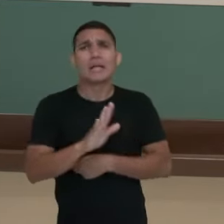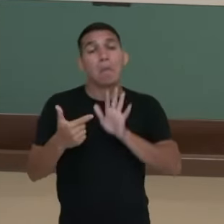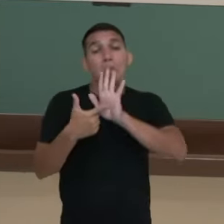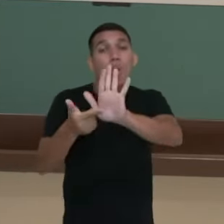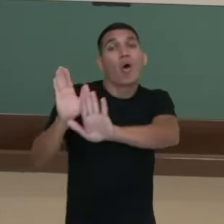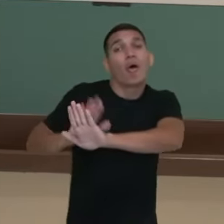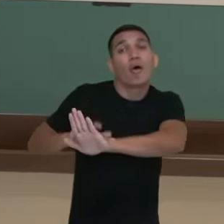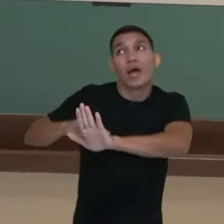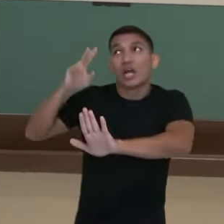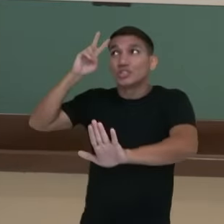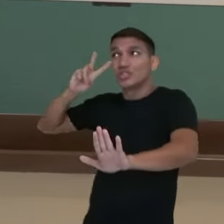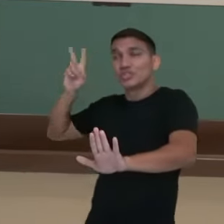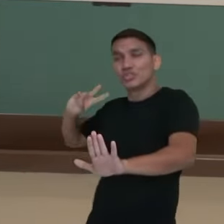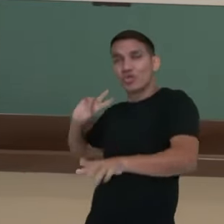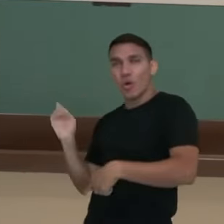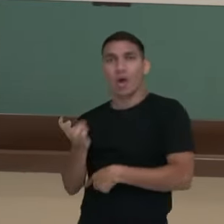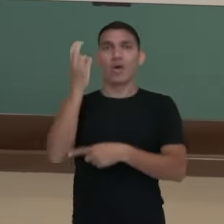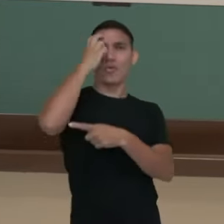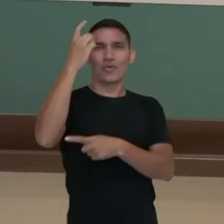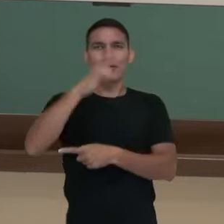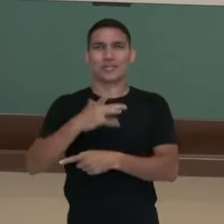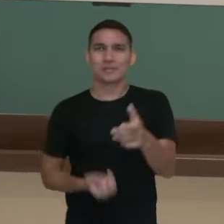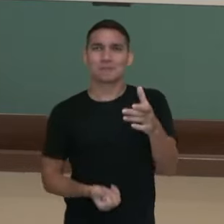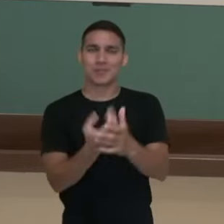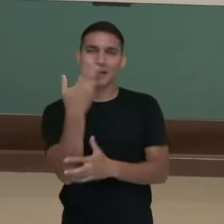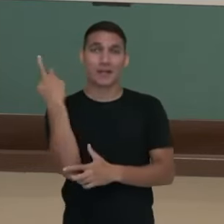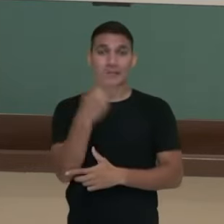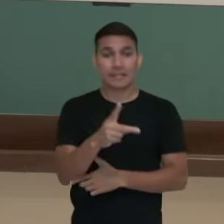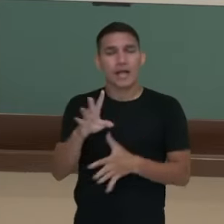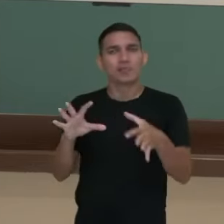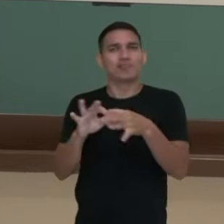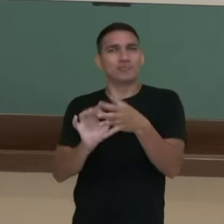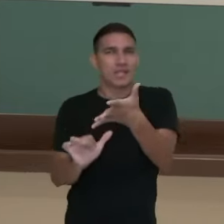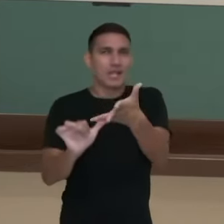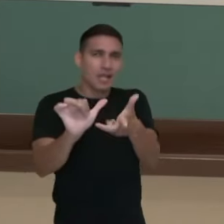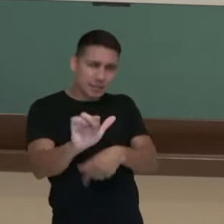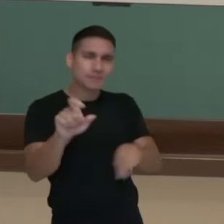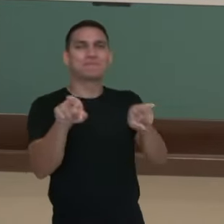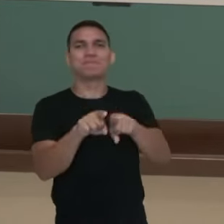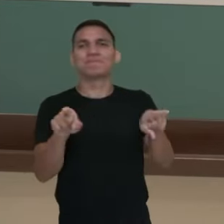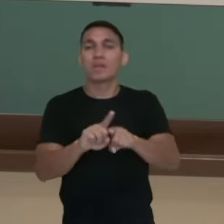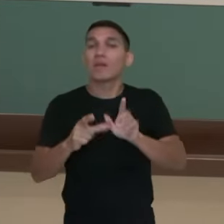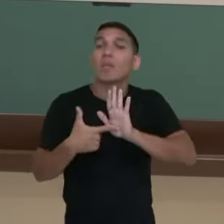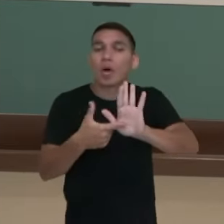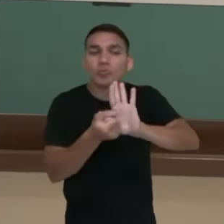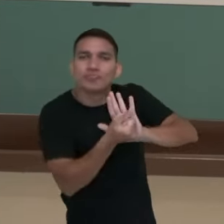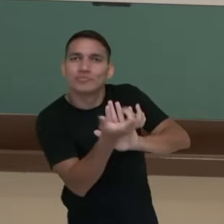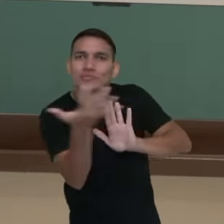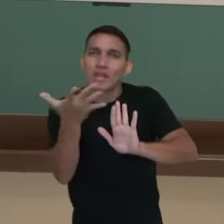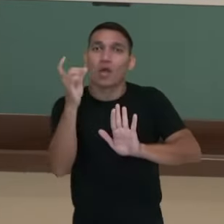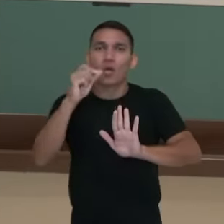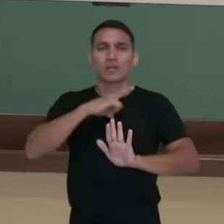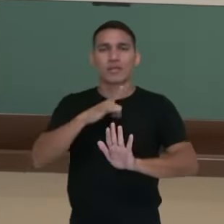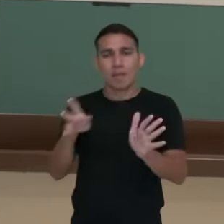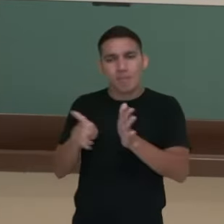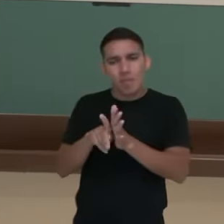história cultural junto com elas, trazem um elemento cultural, mostrando algo daquele povo, algo